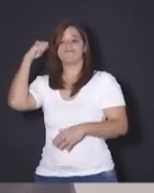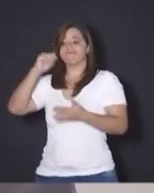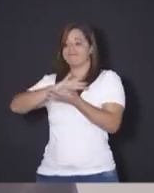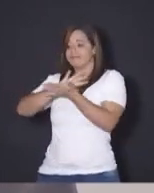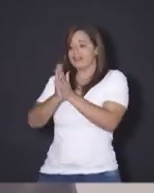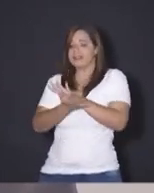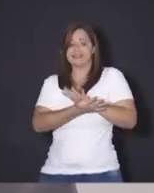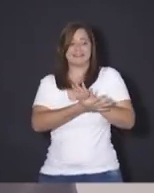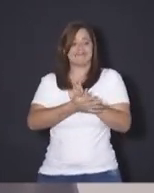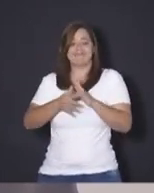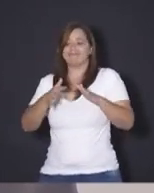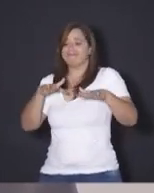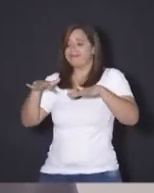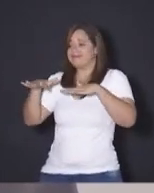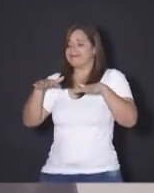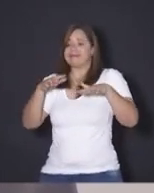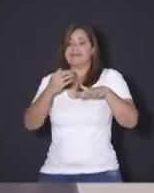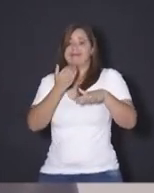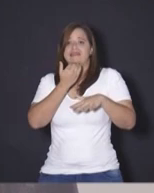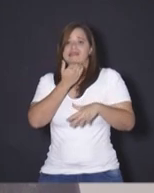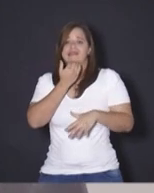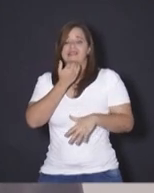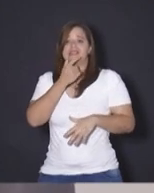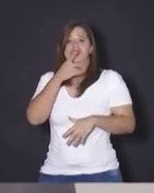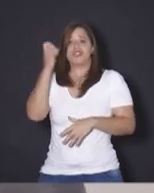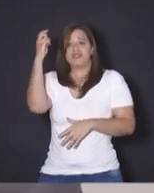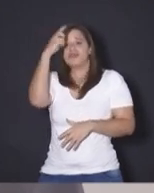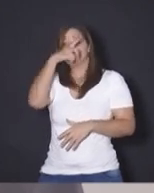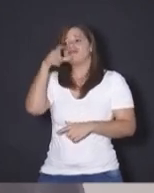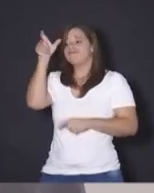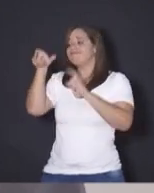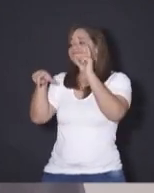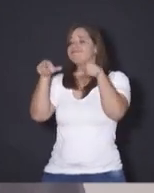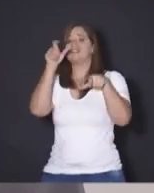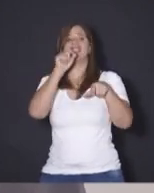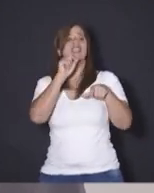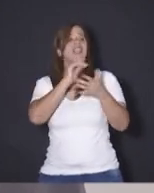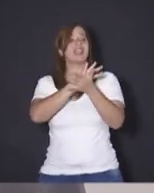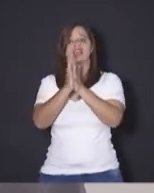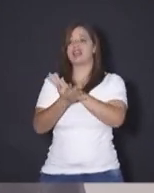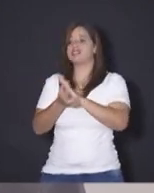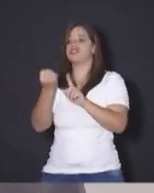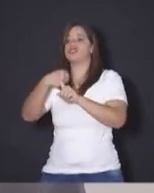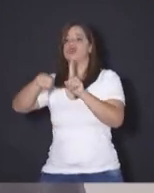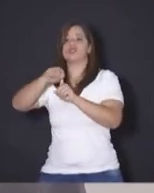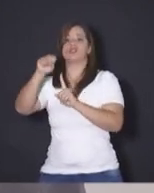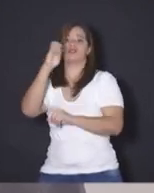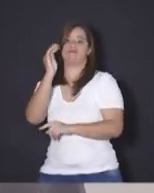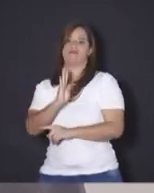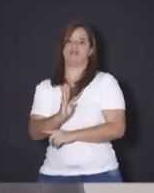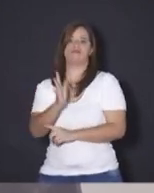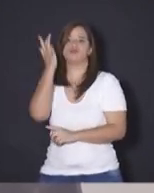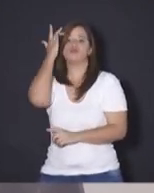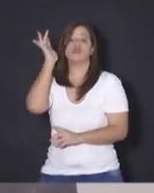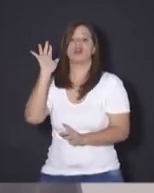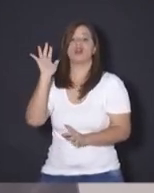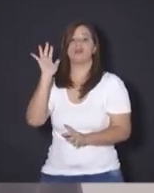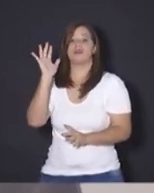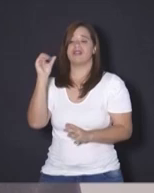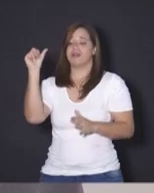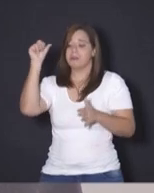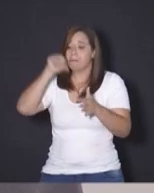e fica difícil você é identificar quem é racista na sociedade brasileira isso